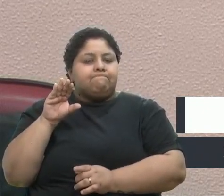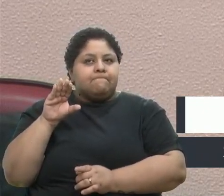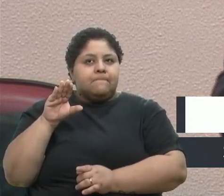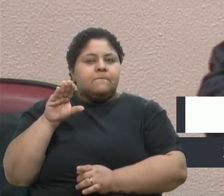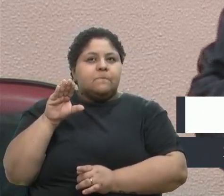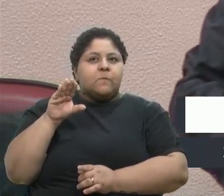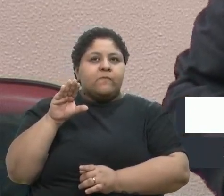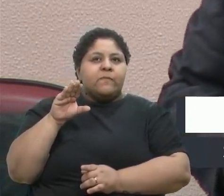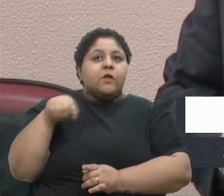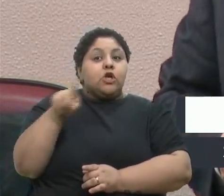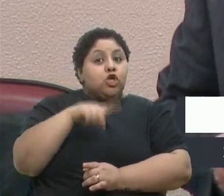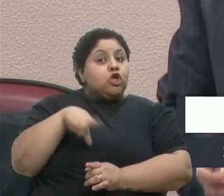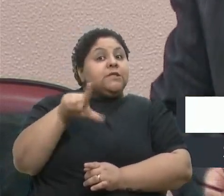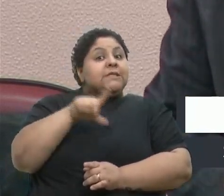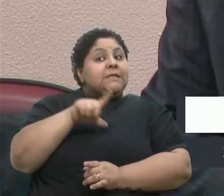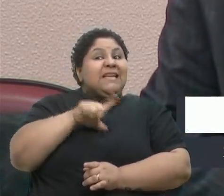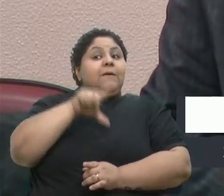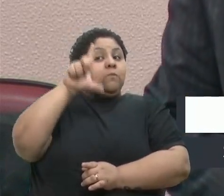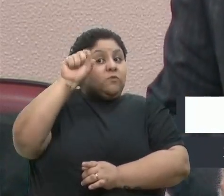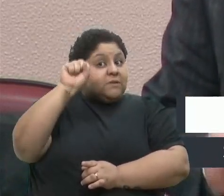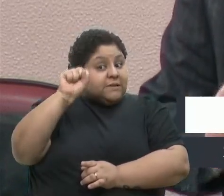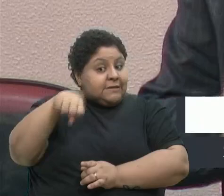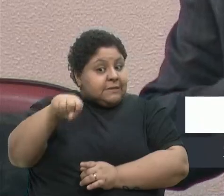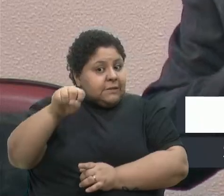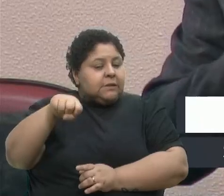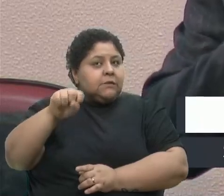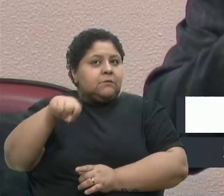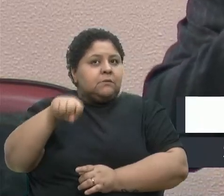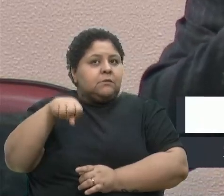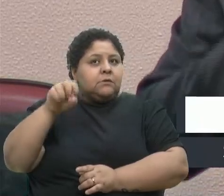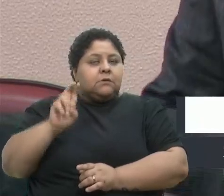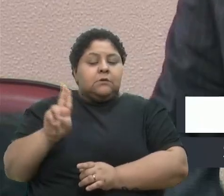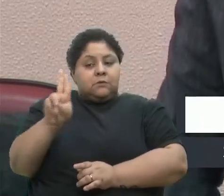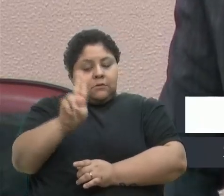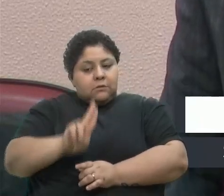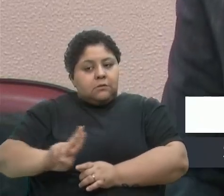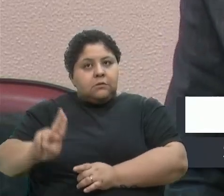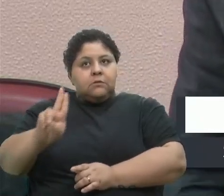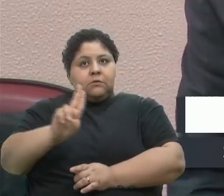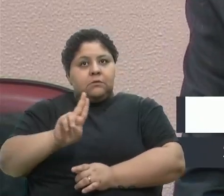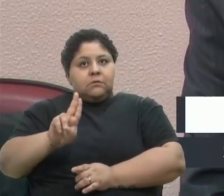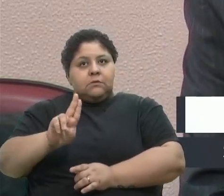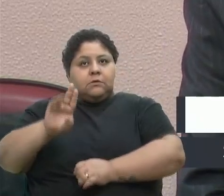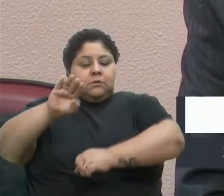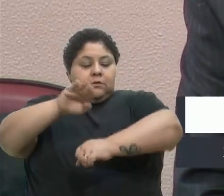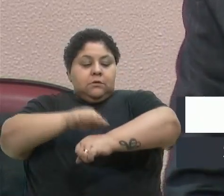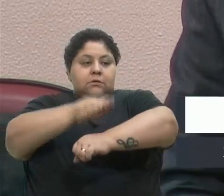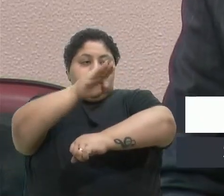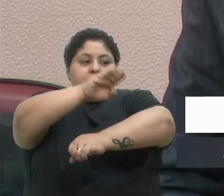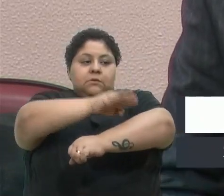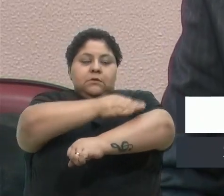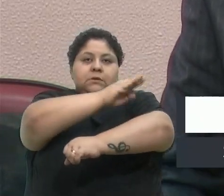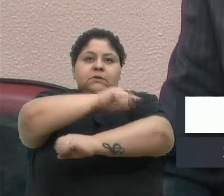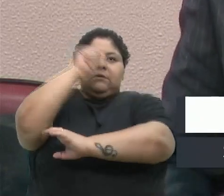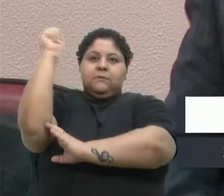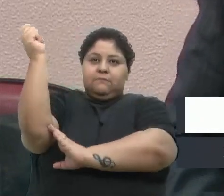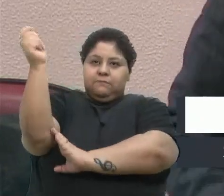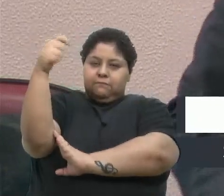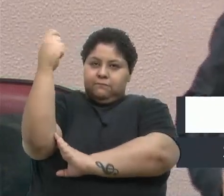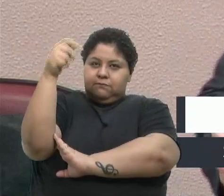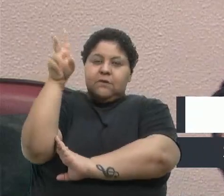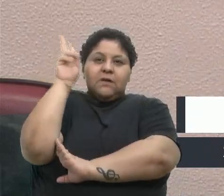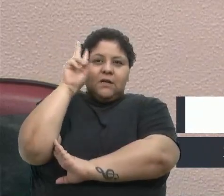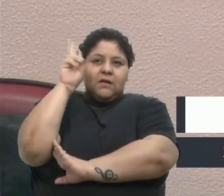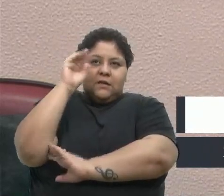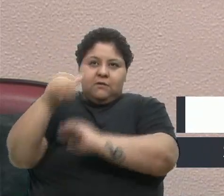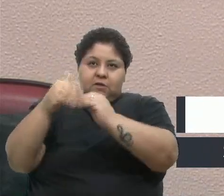que nós teremos sim uma universidade na Serra Gaúcha. E lembrar que quando a gente fala em